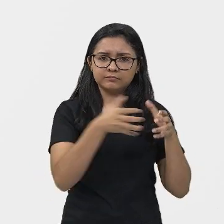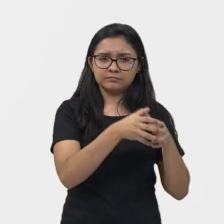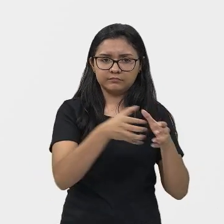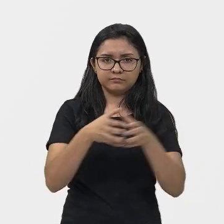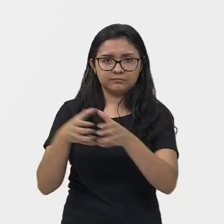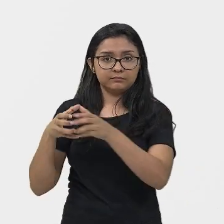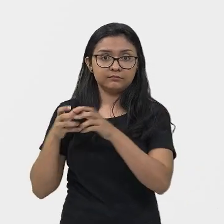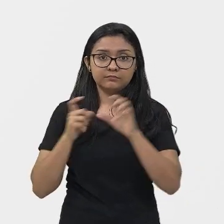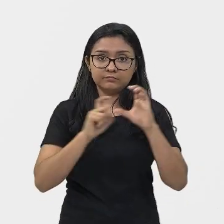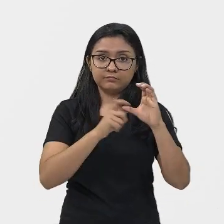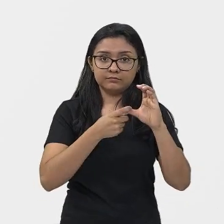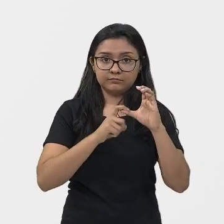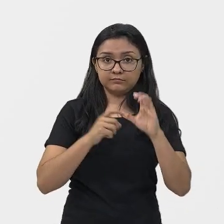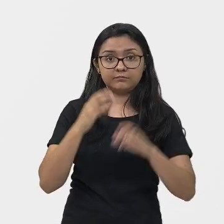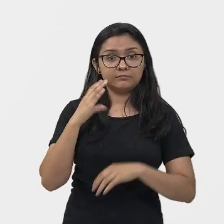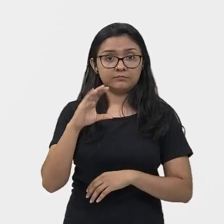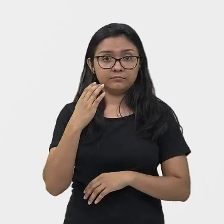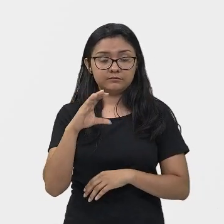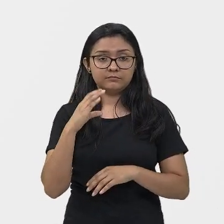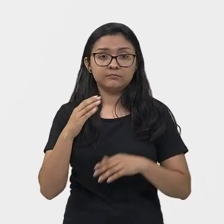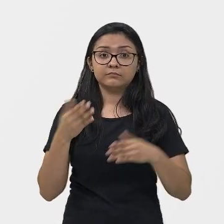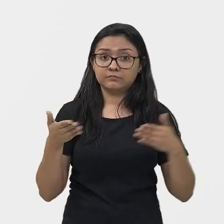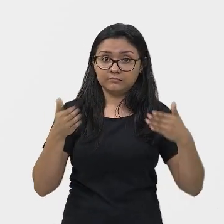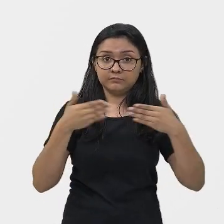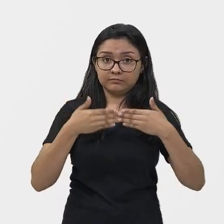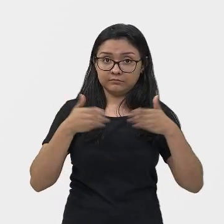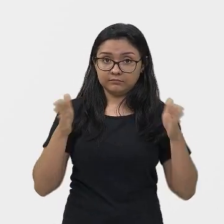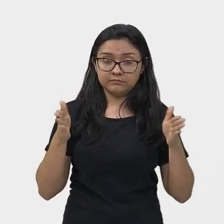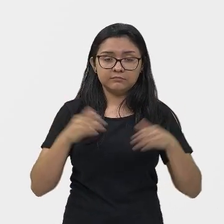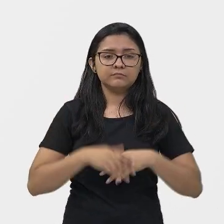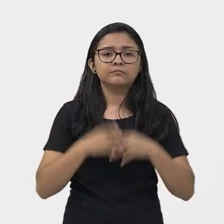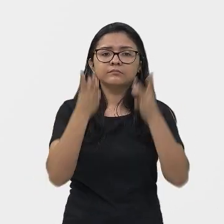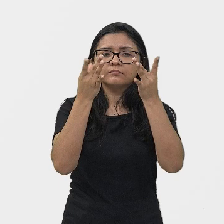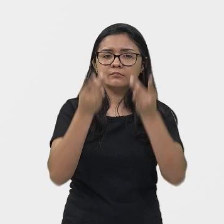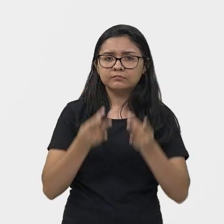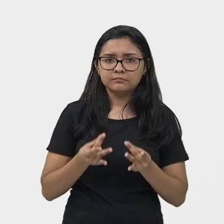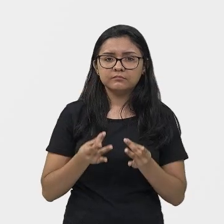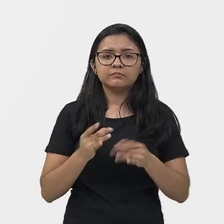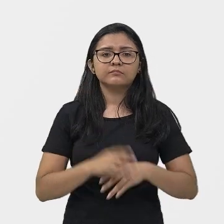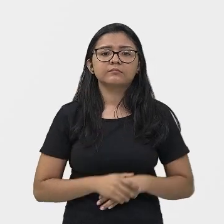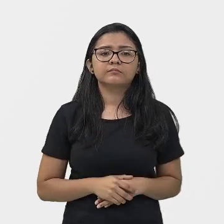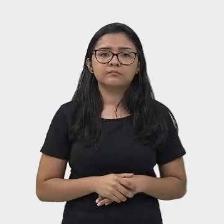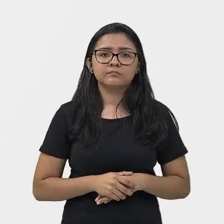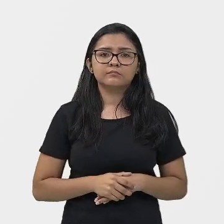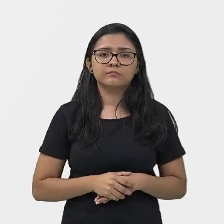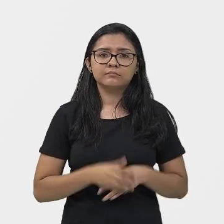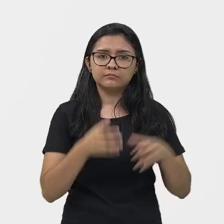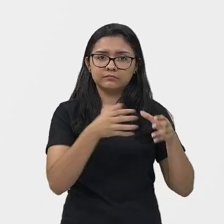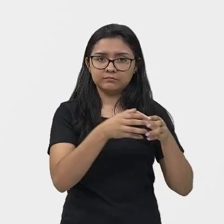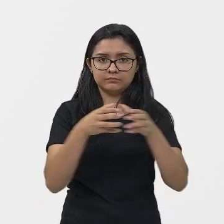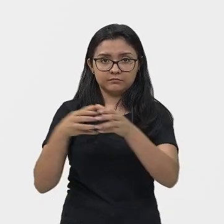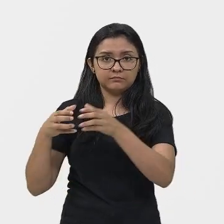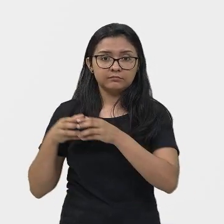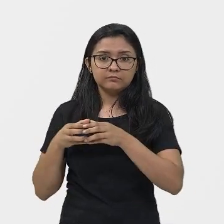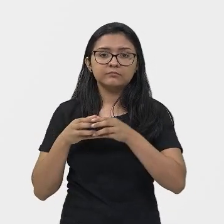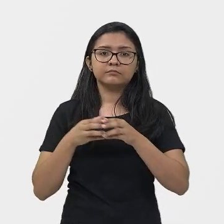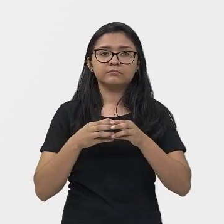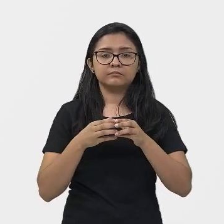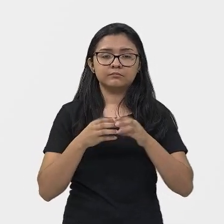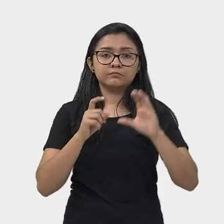das cadeias carbônicas abertas. Detalhamento: classificação das